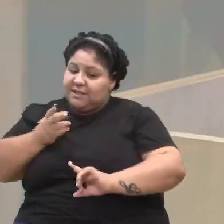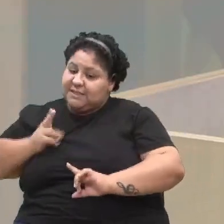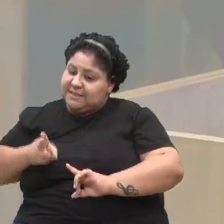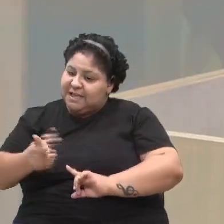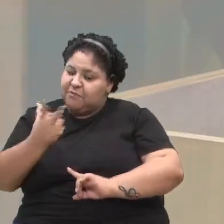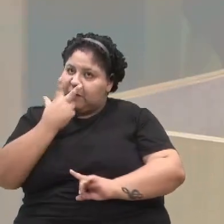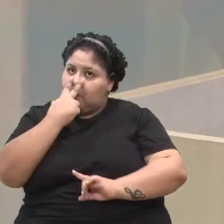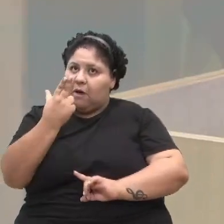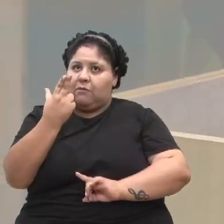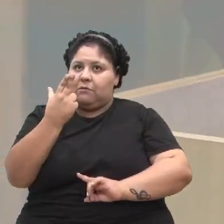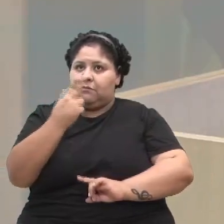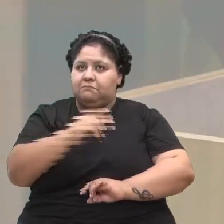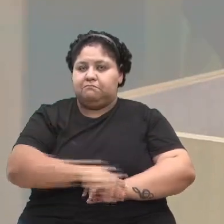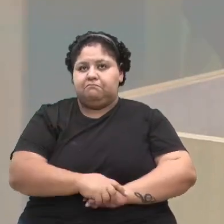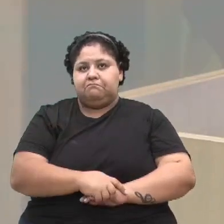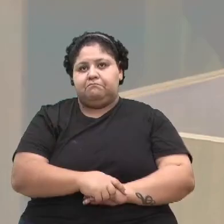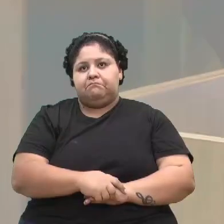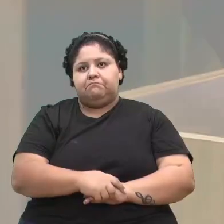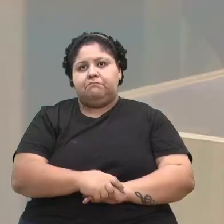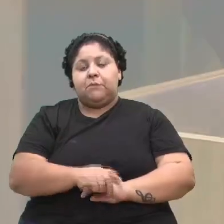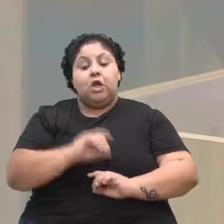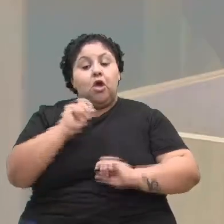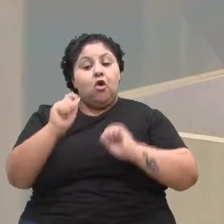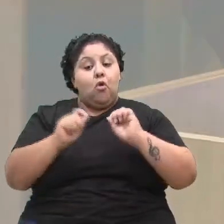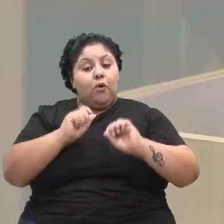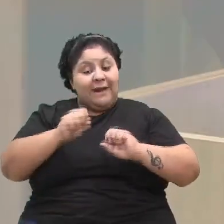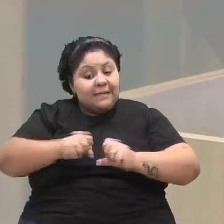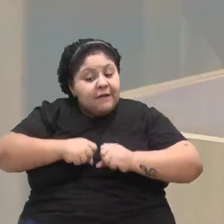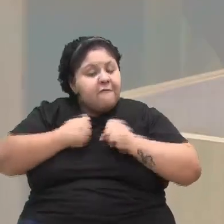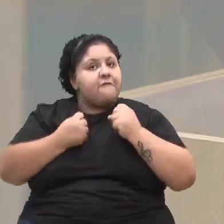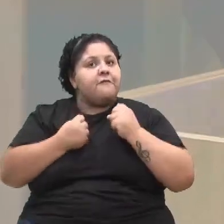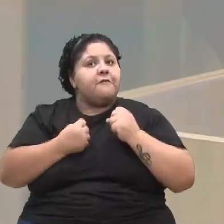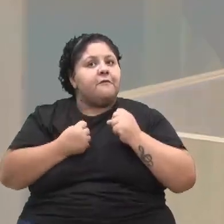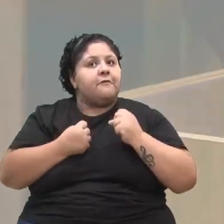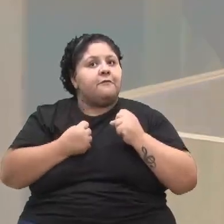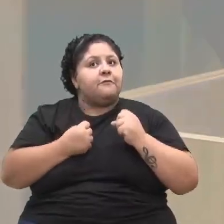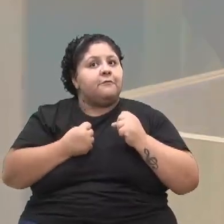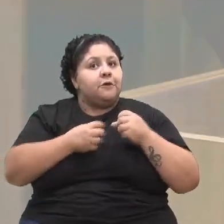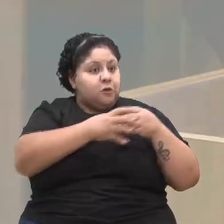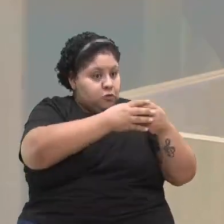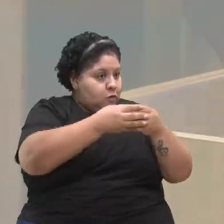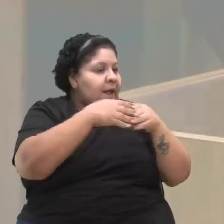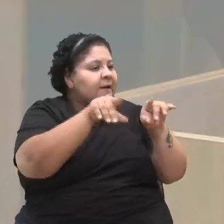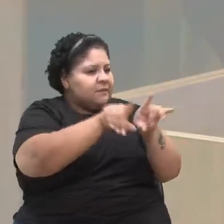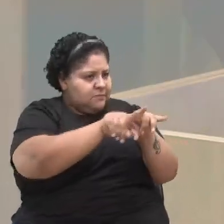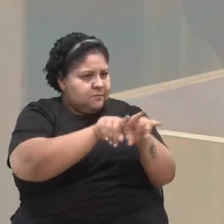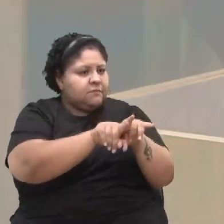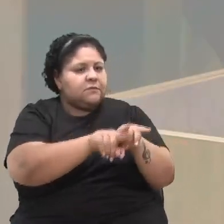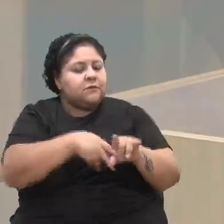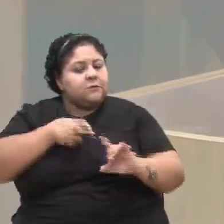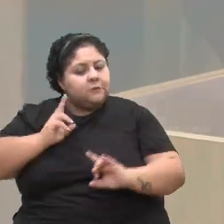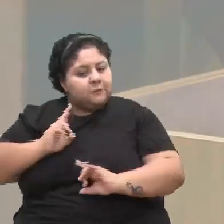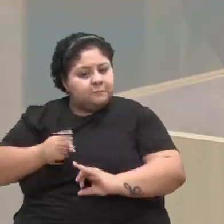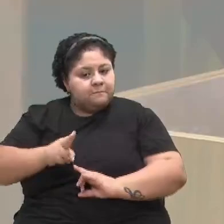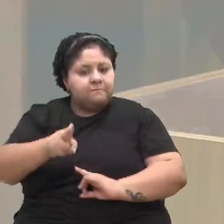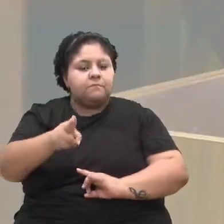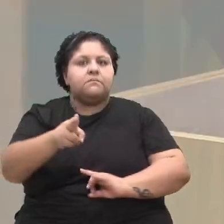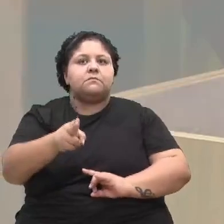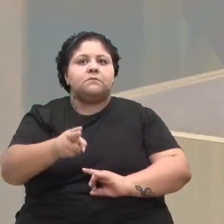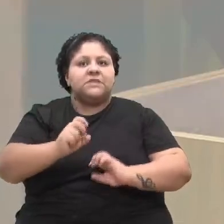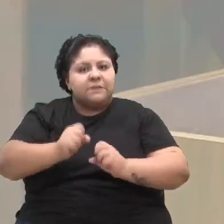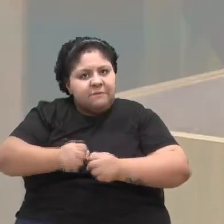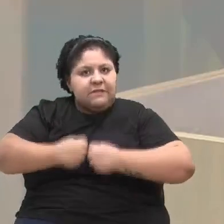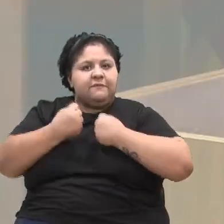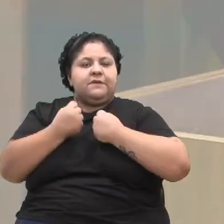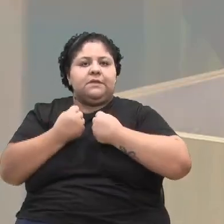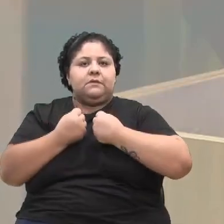mesmo. O que ele defende e o que os colegas defendem, eles sempre irão defender.